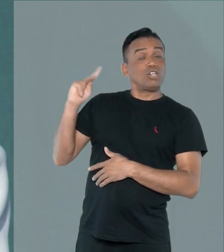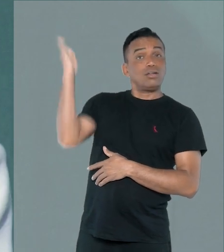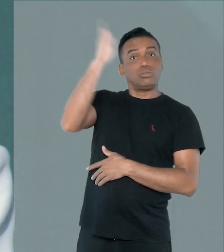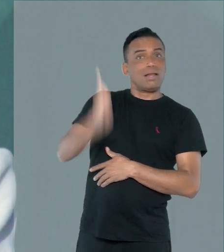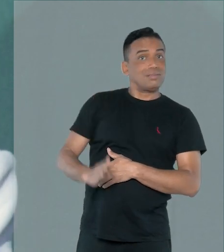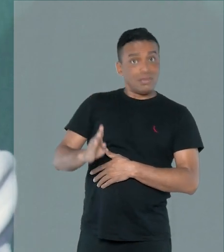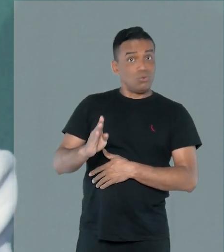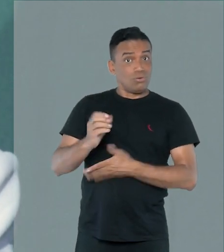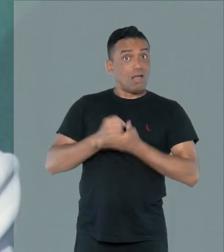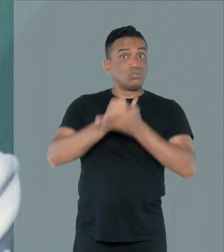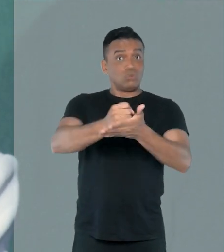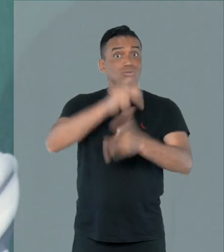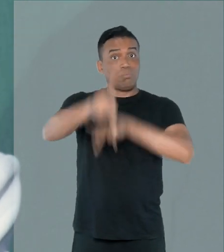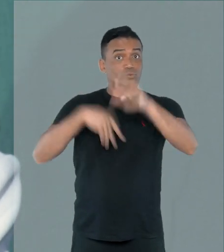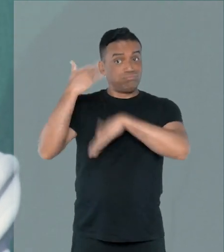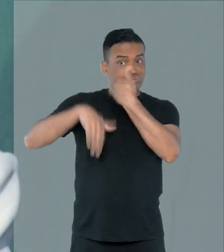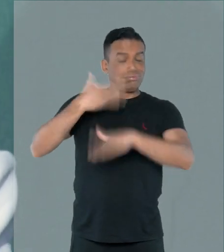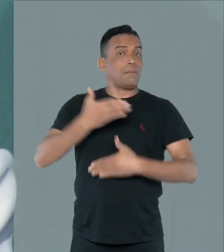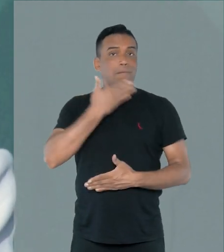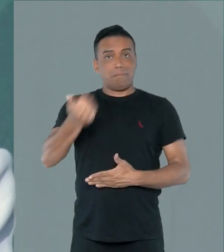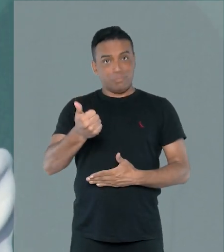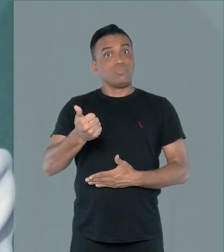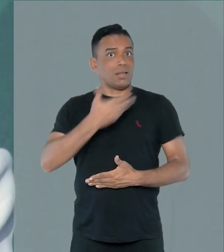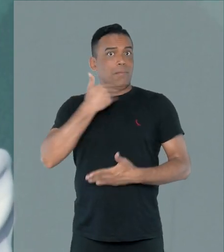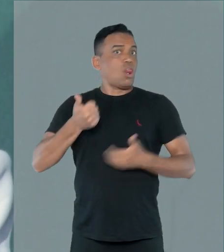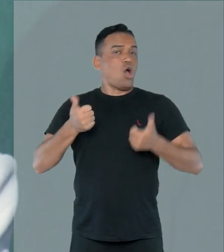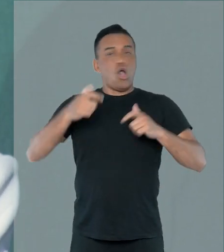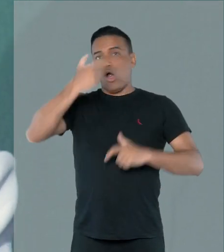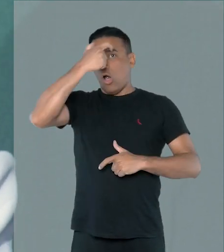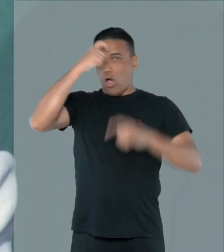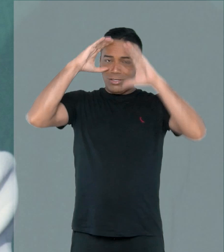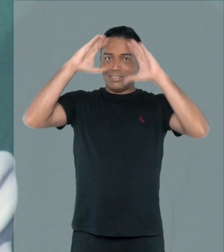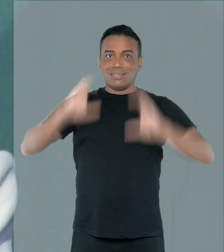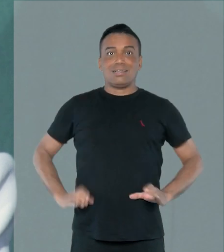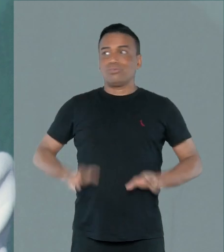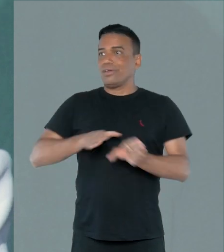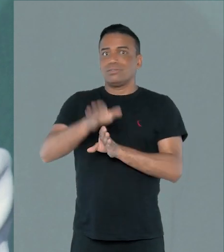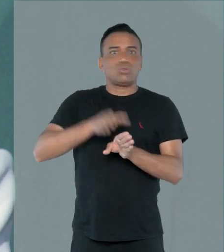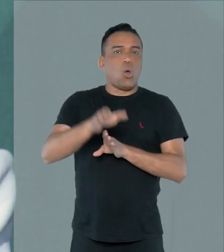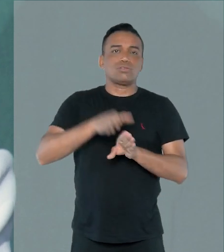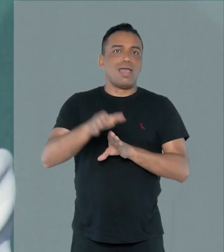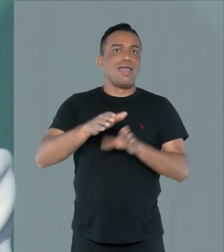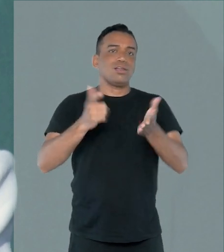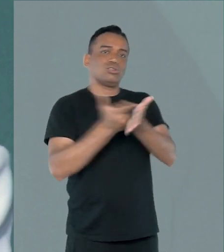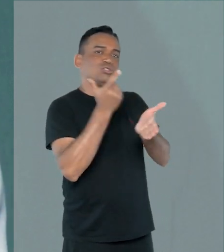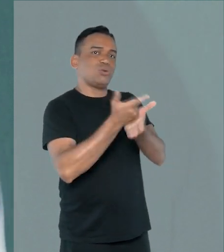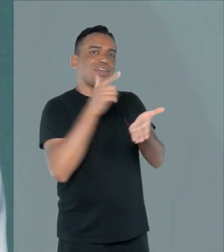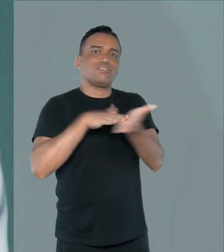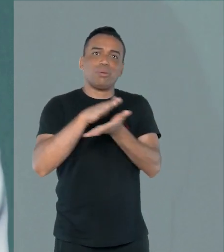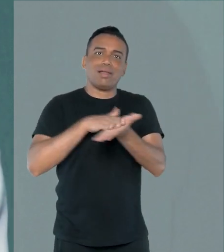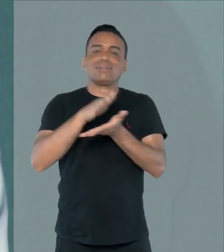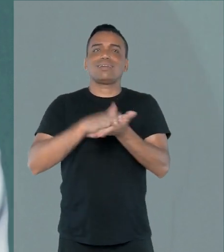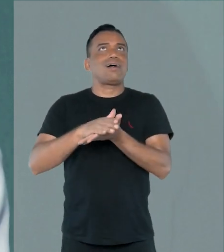autoajuda deveria ser essa, né, porque nos faria melhores cidadãos do que esses conselhos horrorosos que estão aí nas listas dos